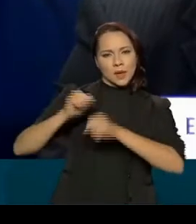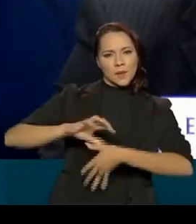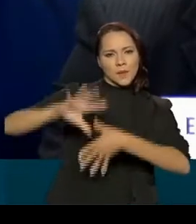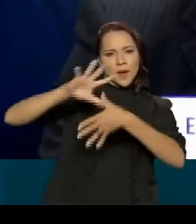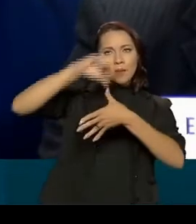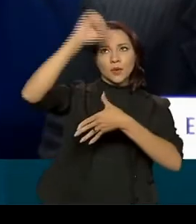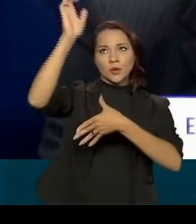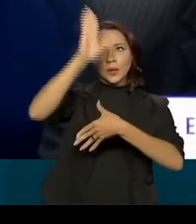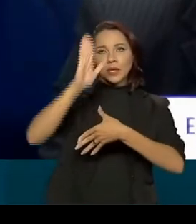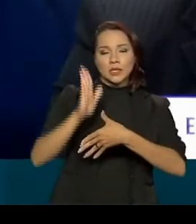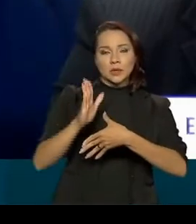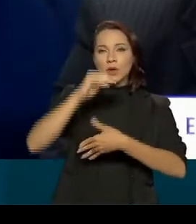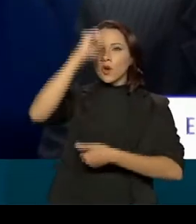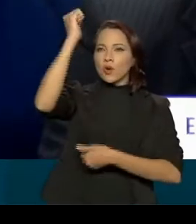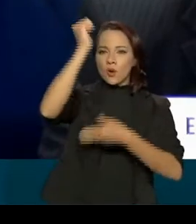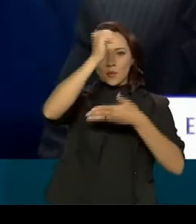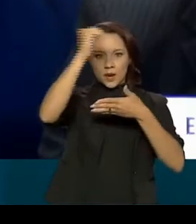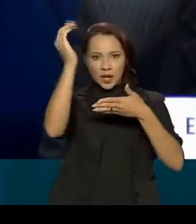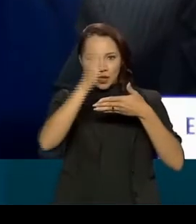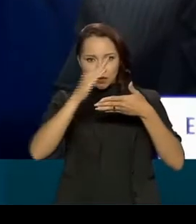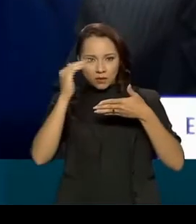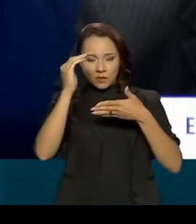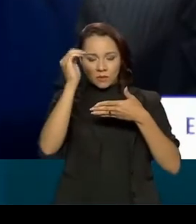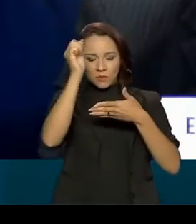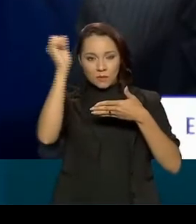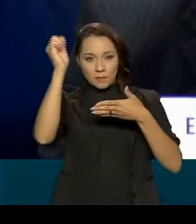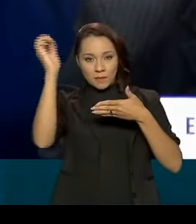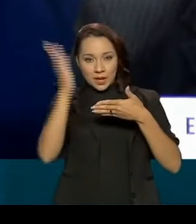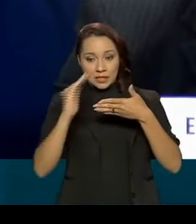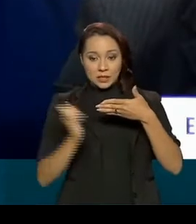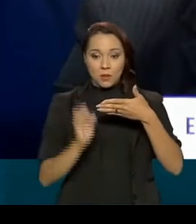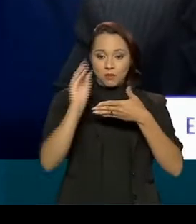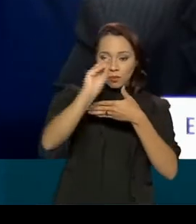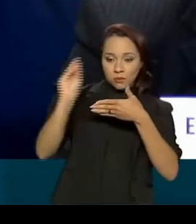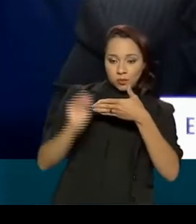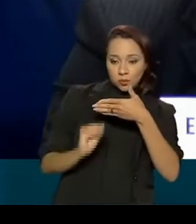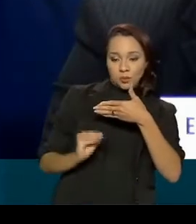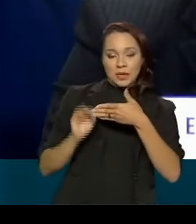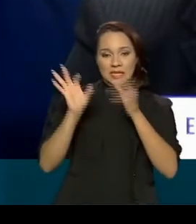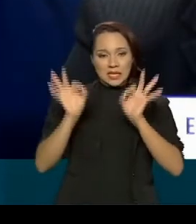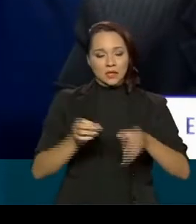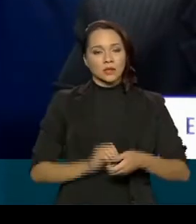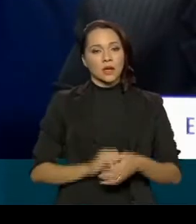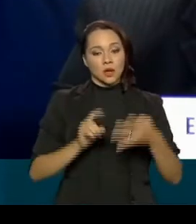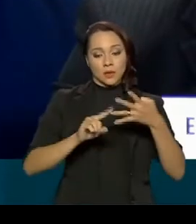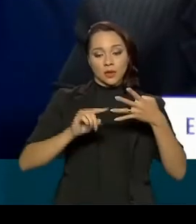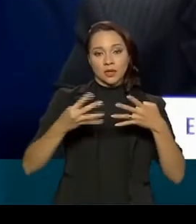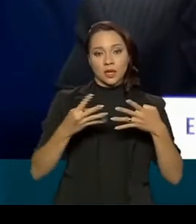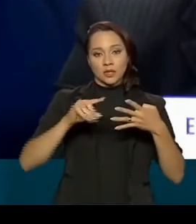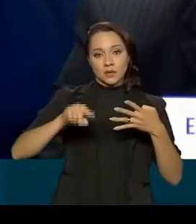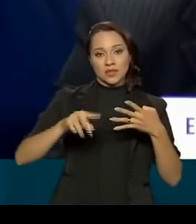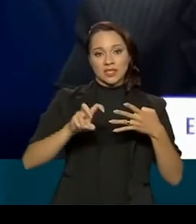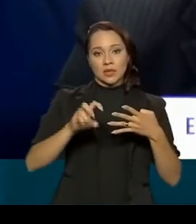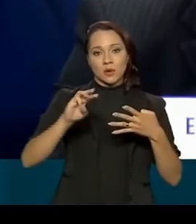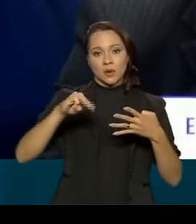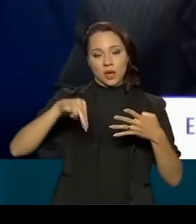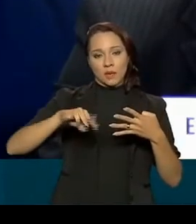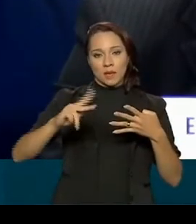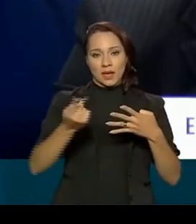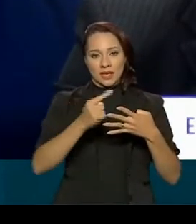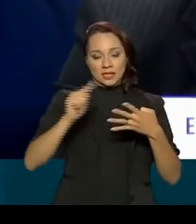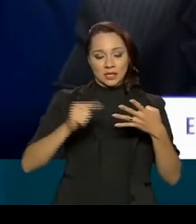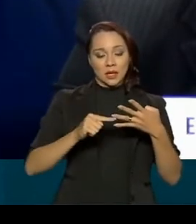Brasil certinho para vocês observarem. Para o lote de 3,5 GHz regional,